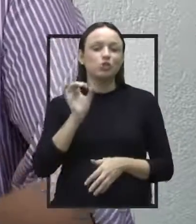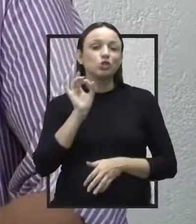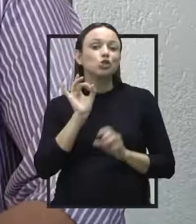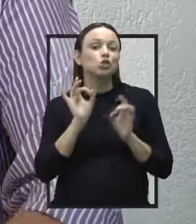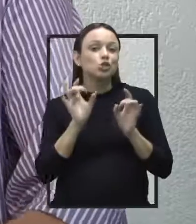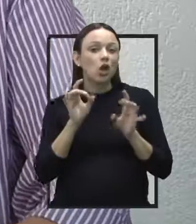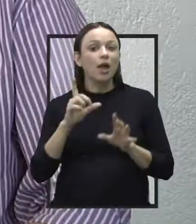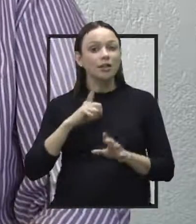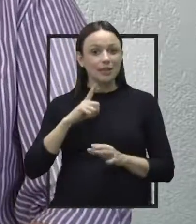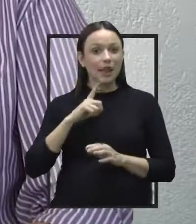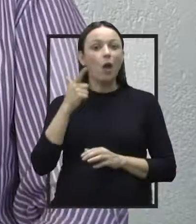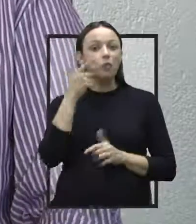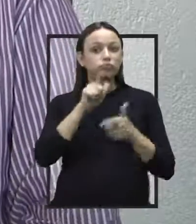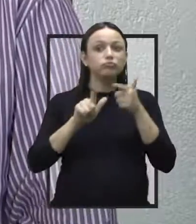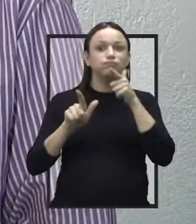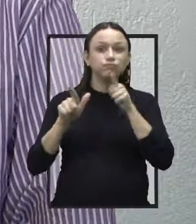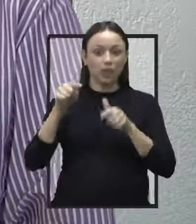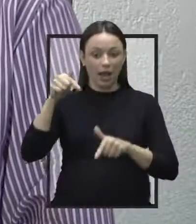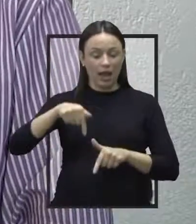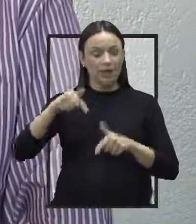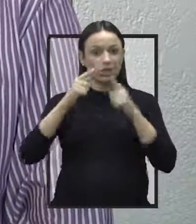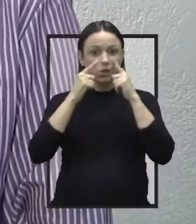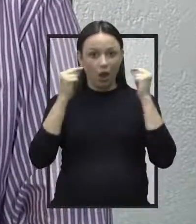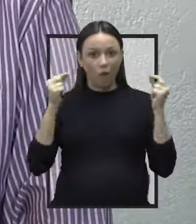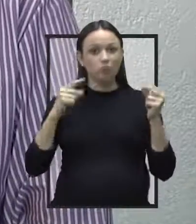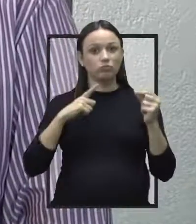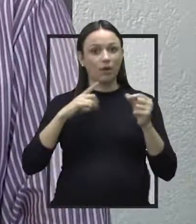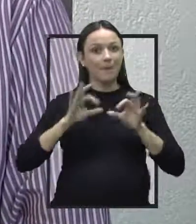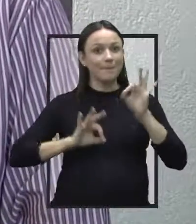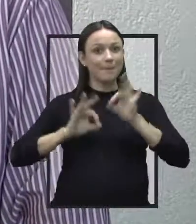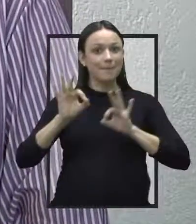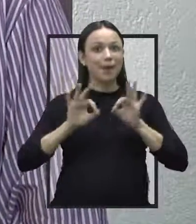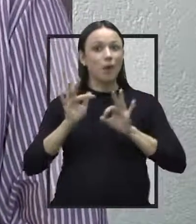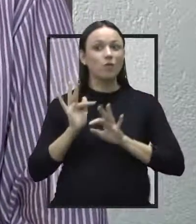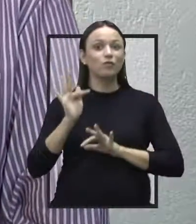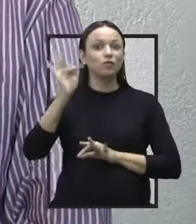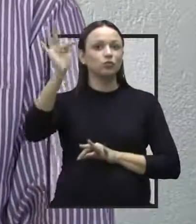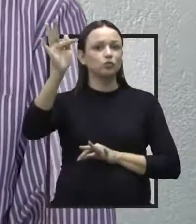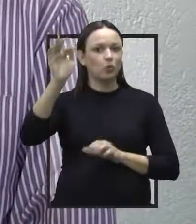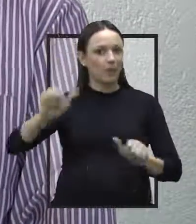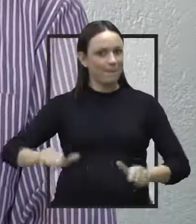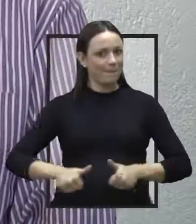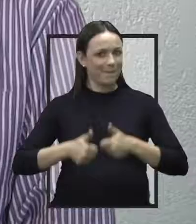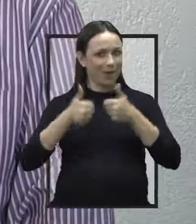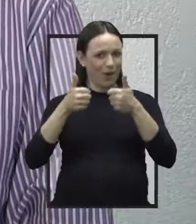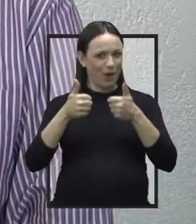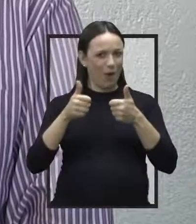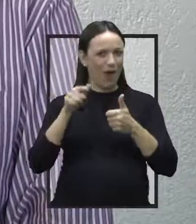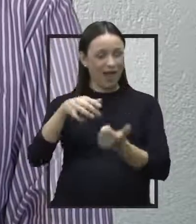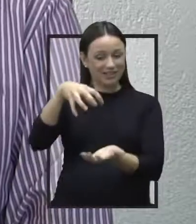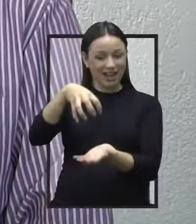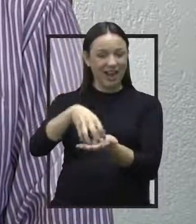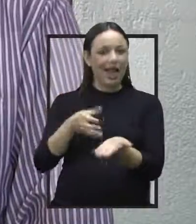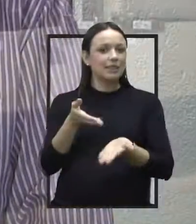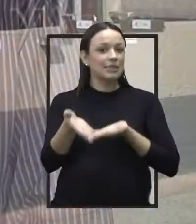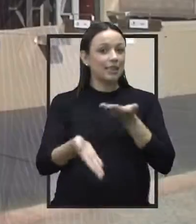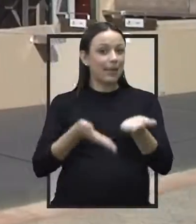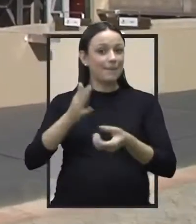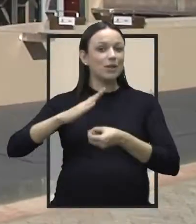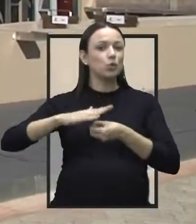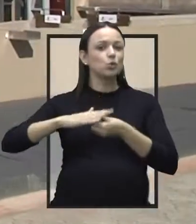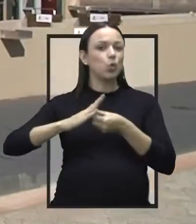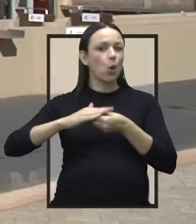estar acontecendo em nossa cidade, nós estamos nos preparando para o futuro, a estação de tratamento de esgoto vai ser uma